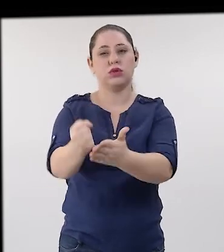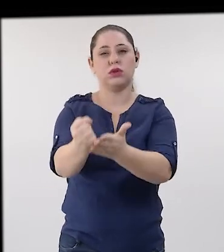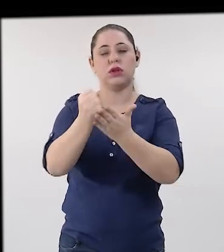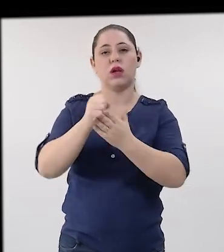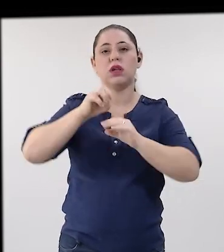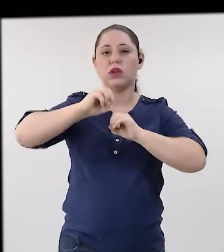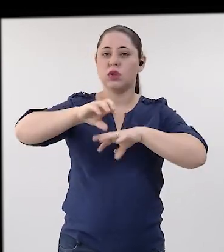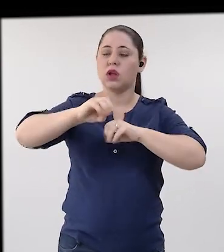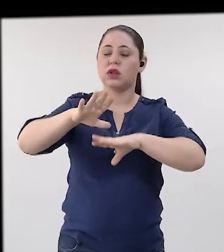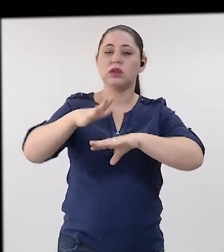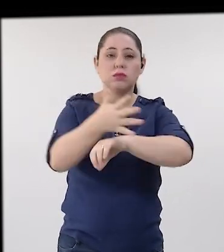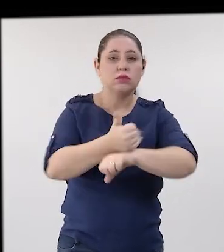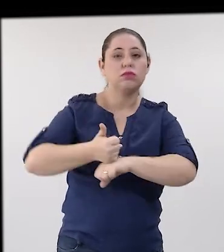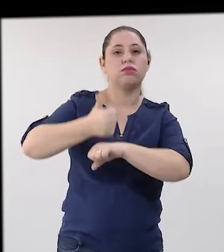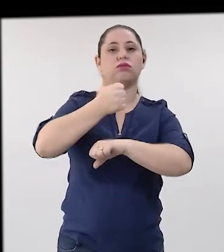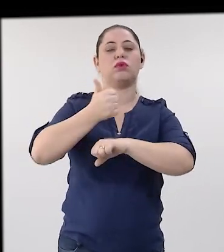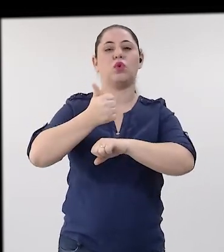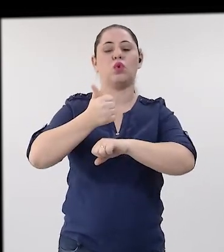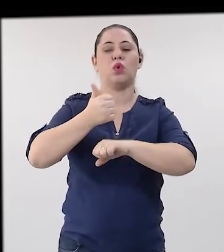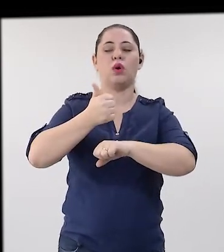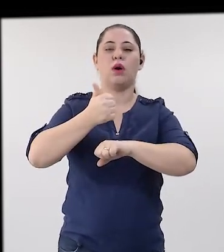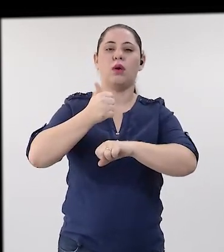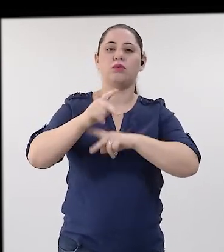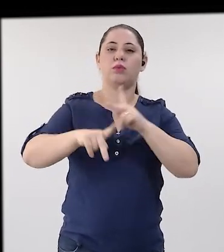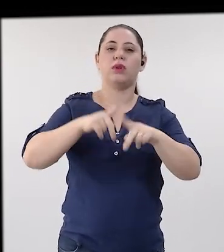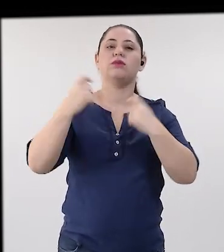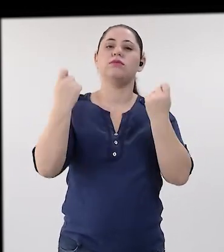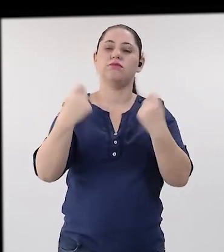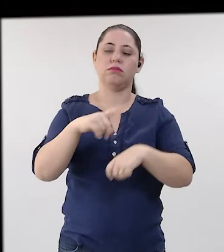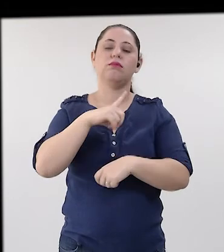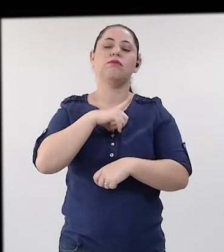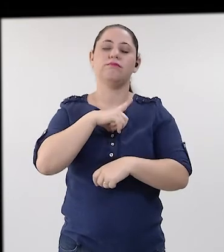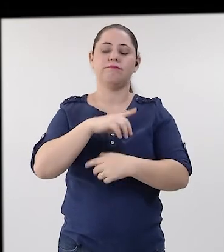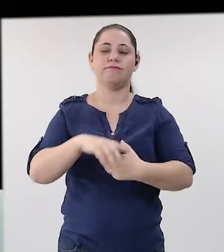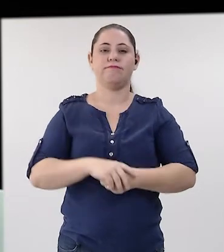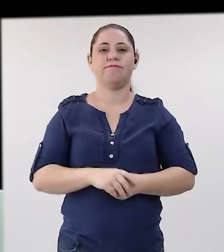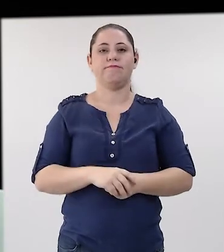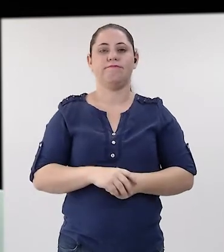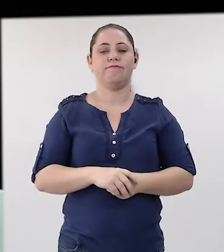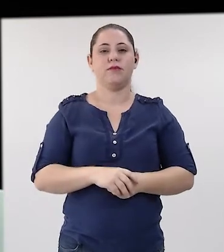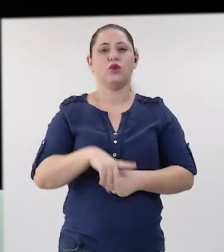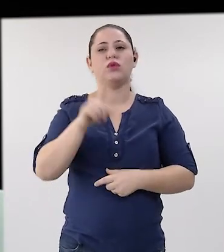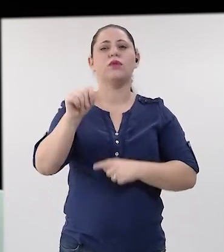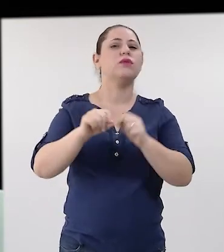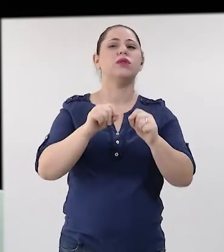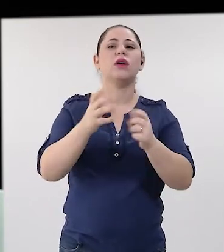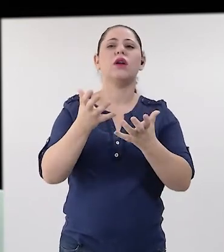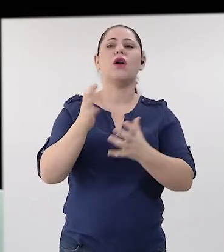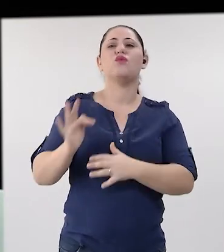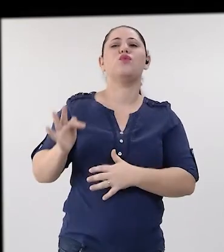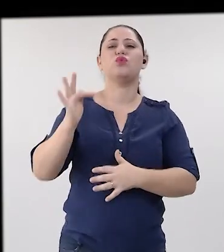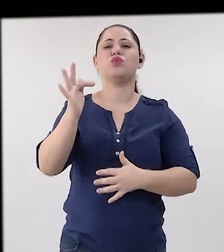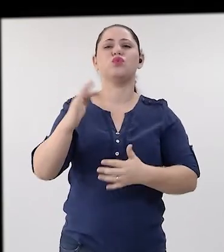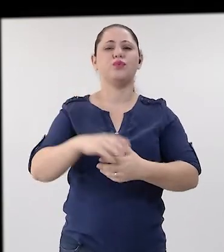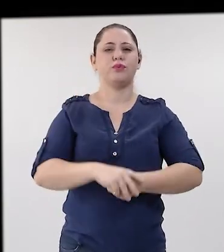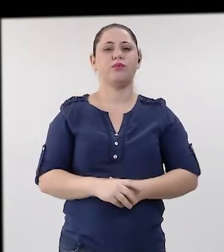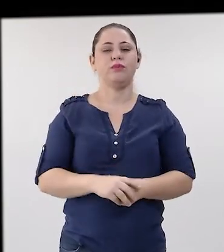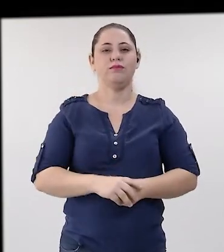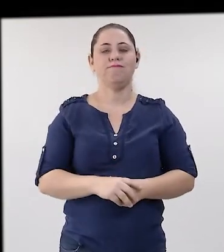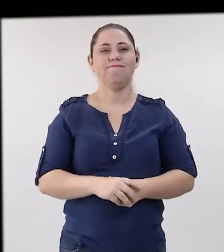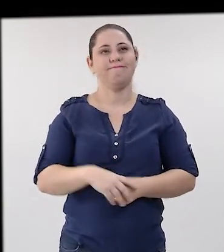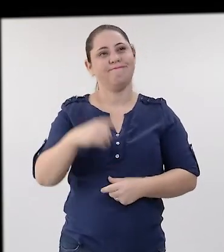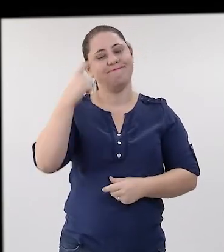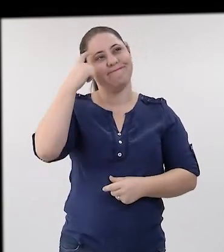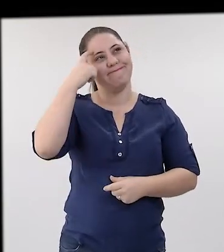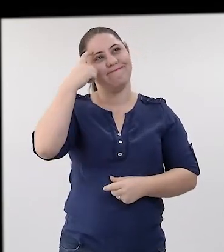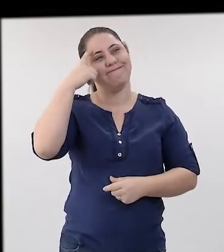realmente traz uma educação de mais qualidade para todo o público que é afetado por ela. E o que é que você pretende fazer no futuro?